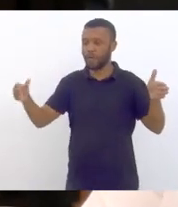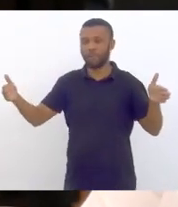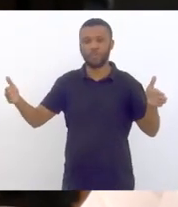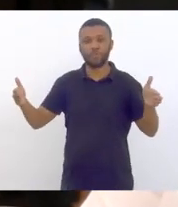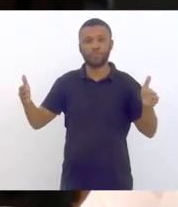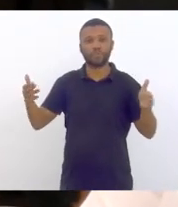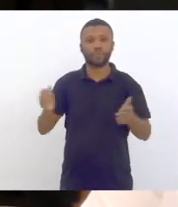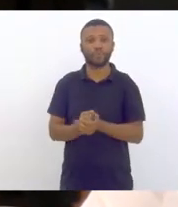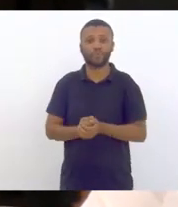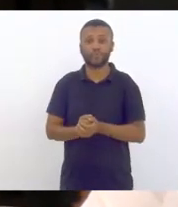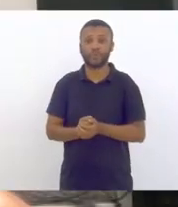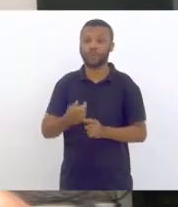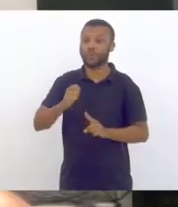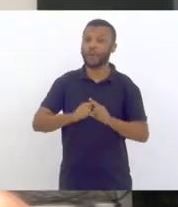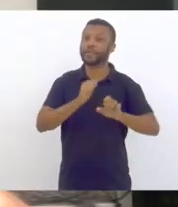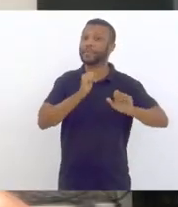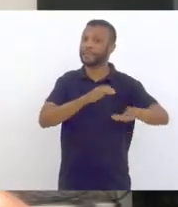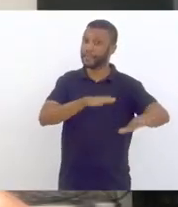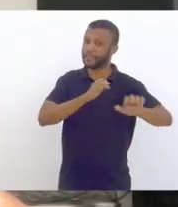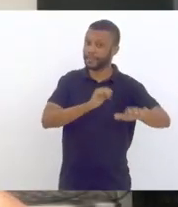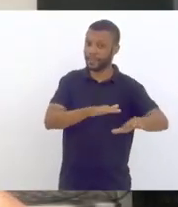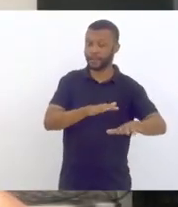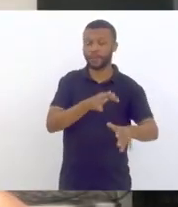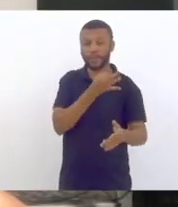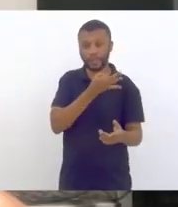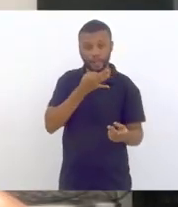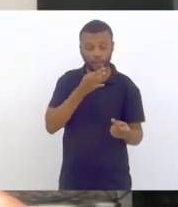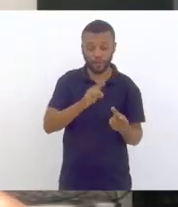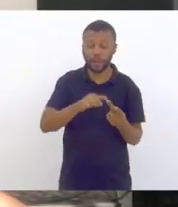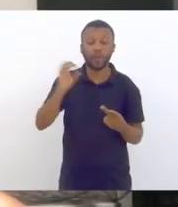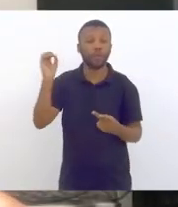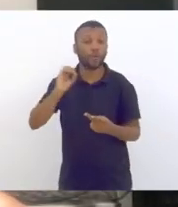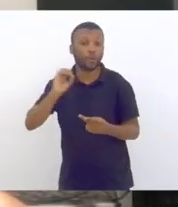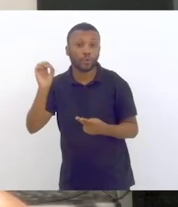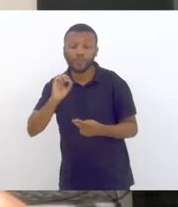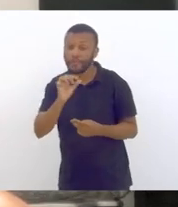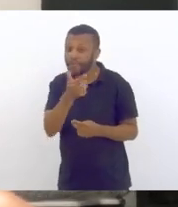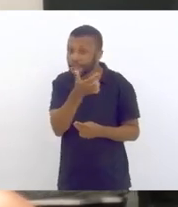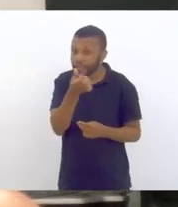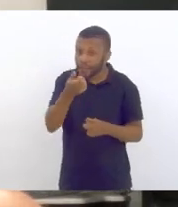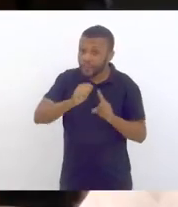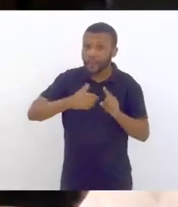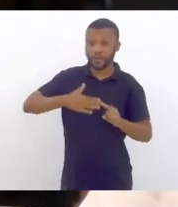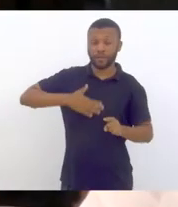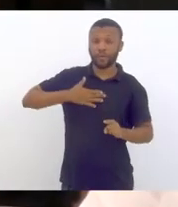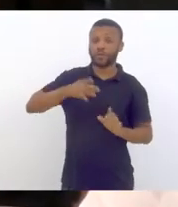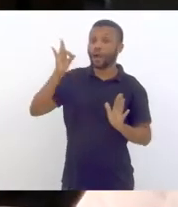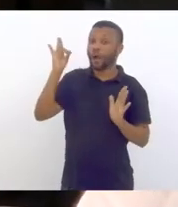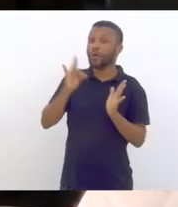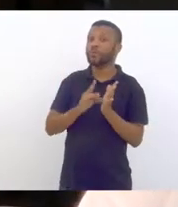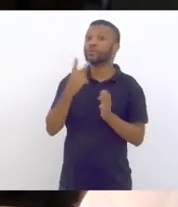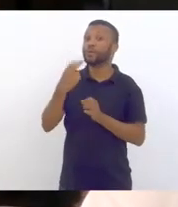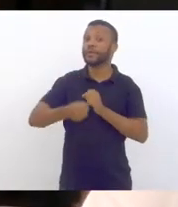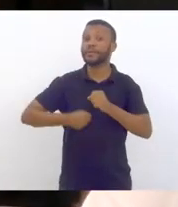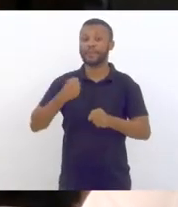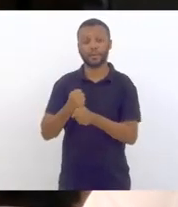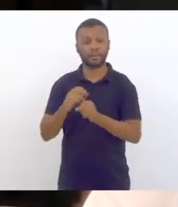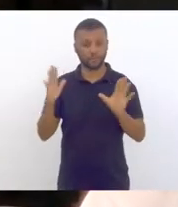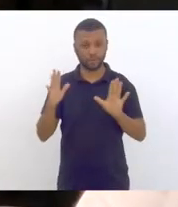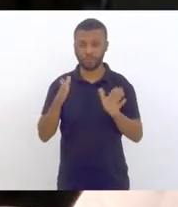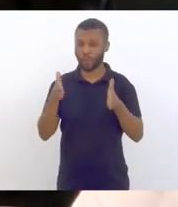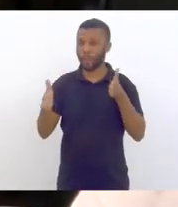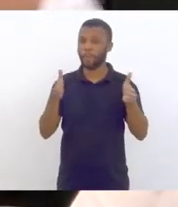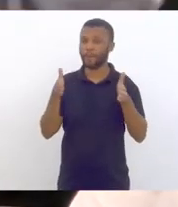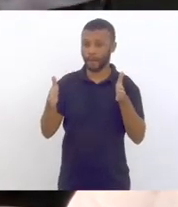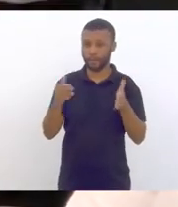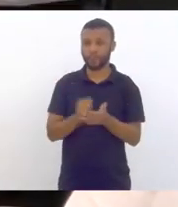em setembro e outubro em setembro outubro no prazo 26 de agosto era o prazo original de 2 anos era o prazo original de dois anos